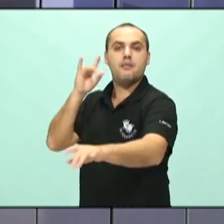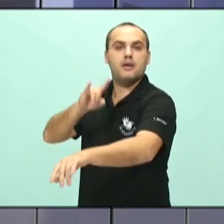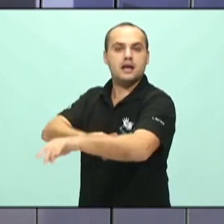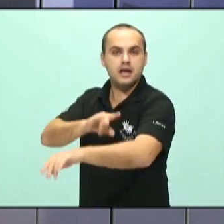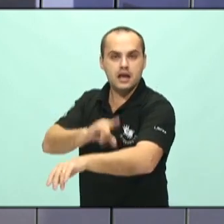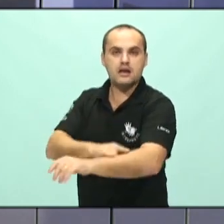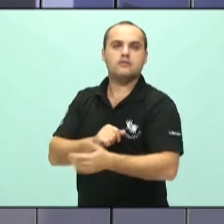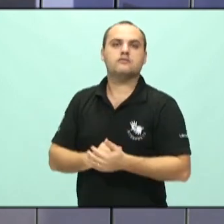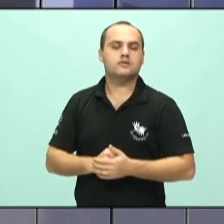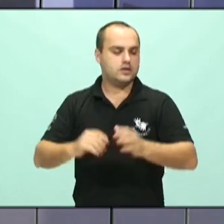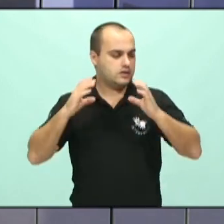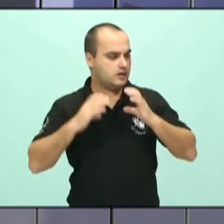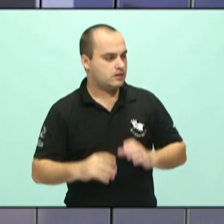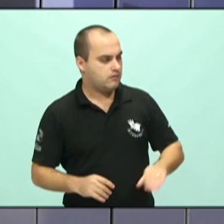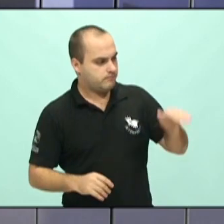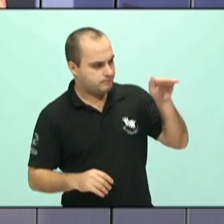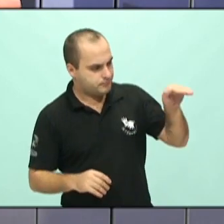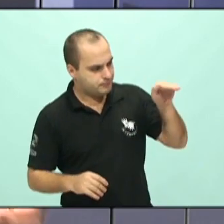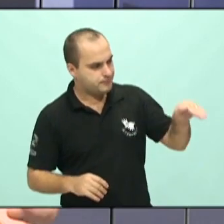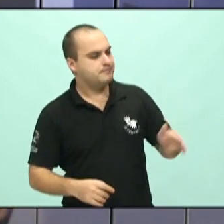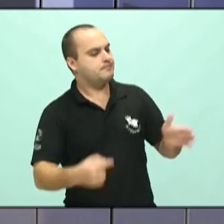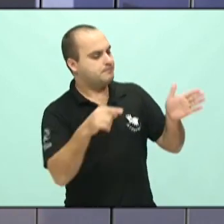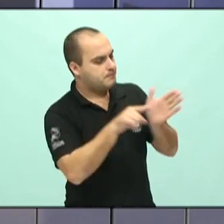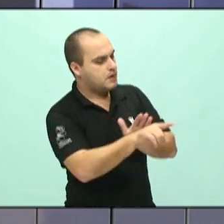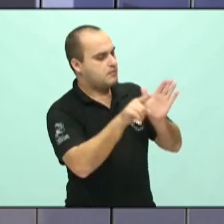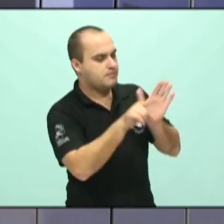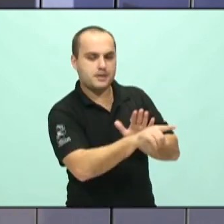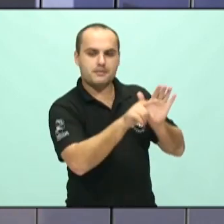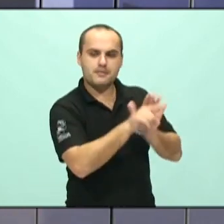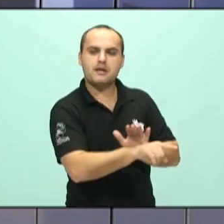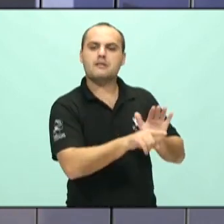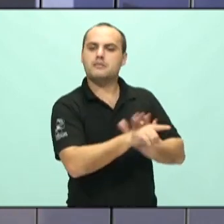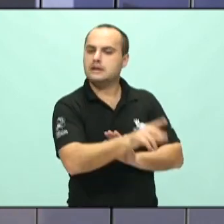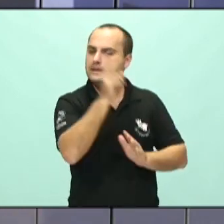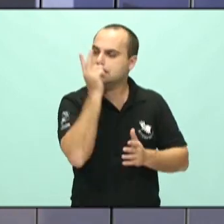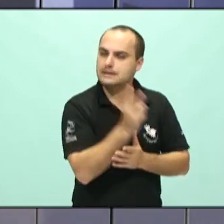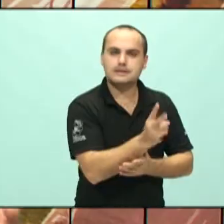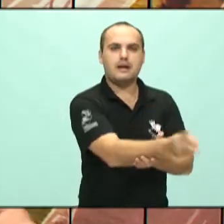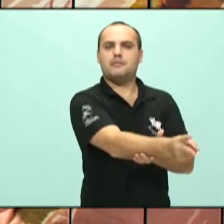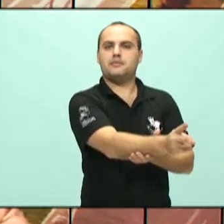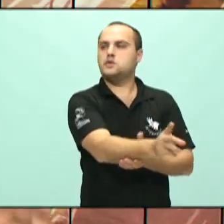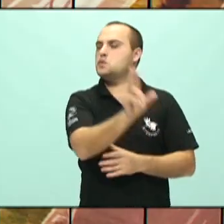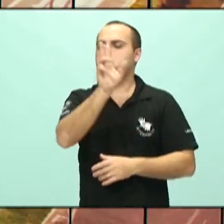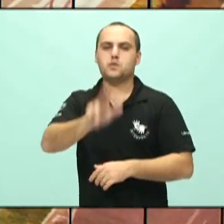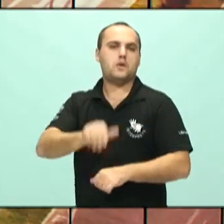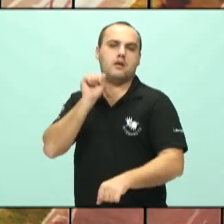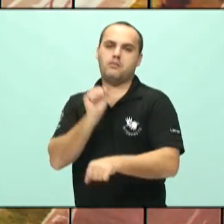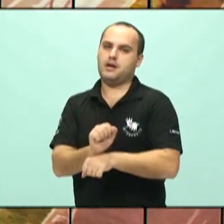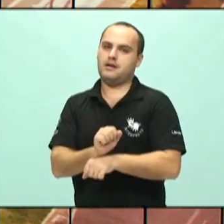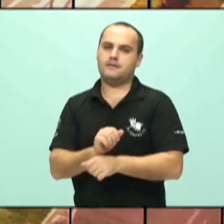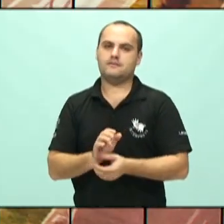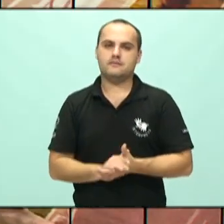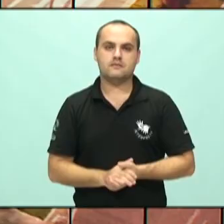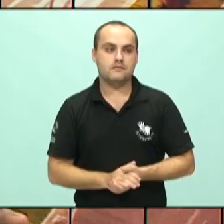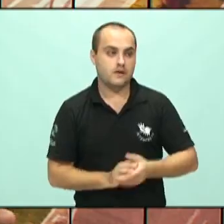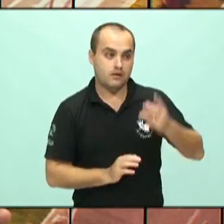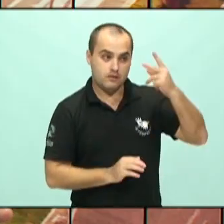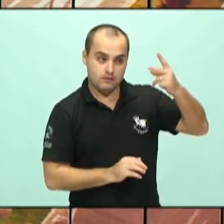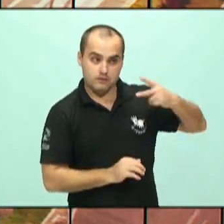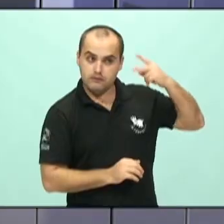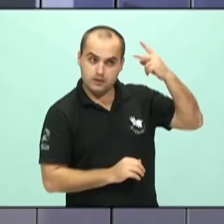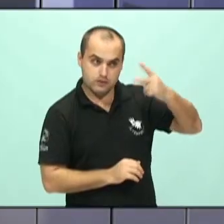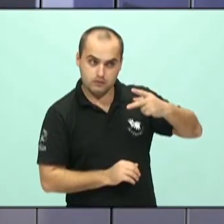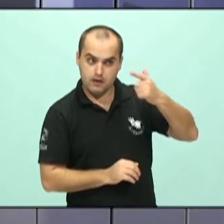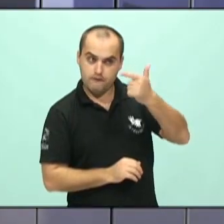o cidadão chega e te faz uma cobrança, te faz um pedido, então a gente não para nunca. E, na verdade, o vereador é vereador por 24